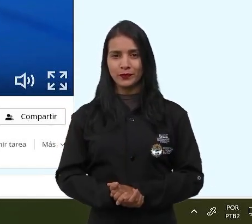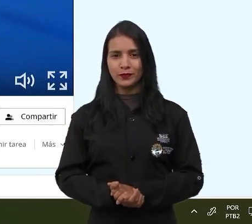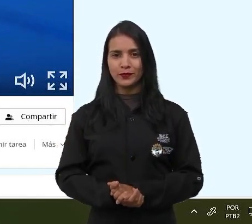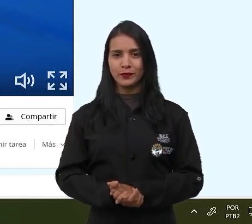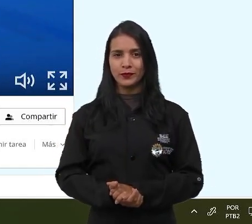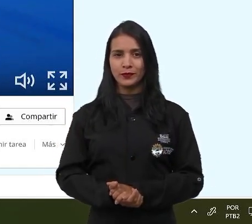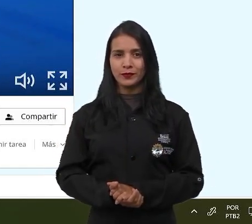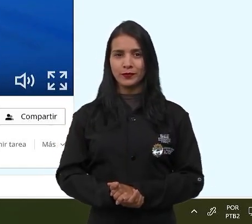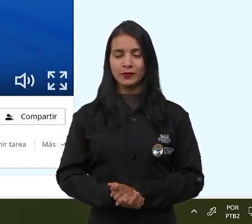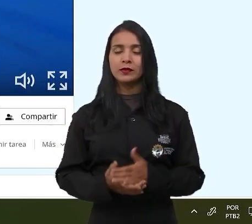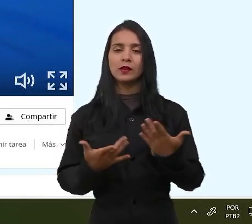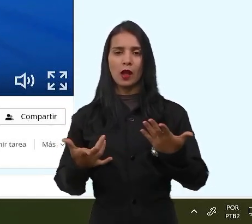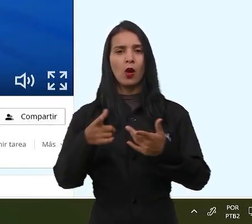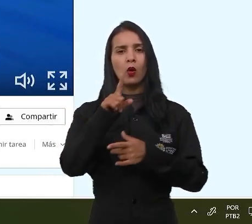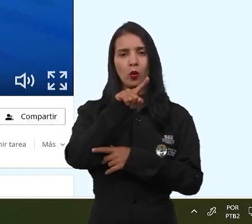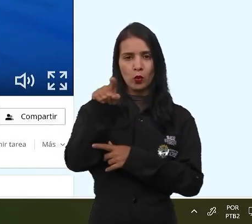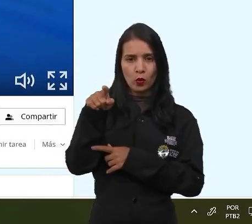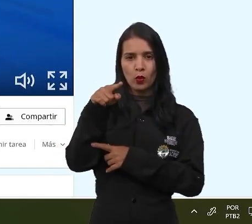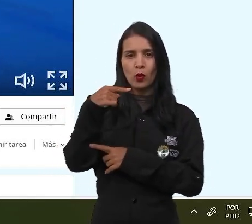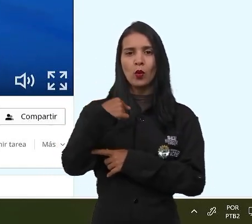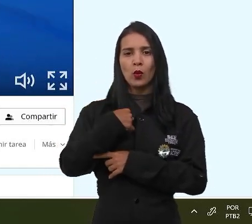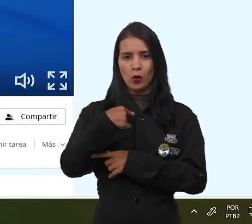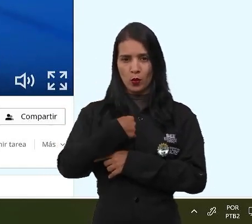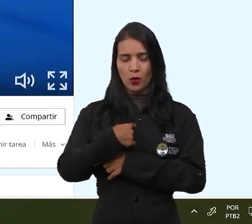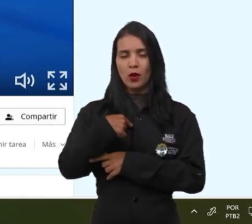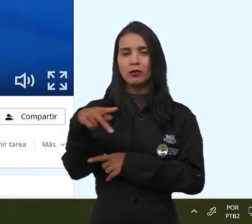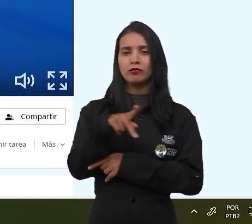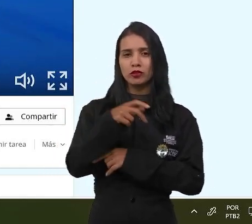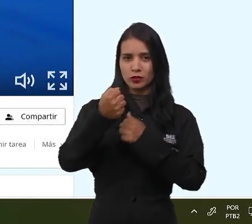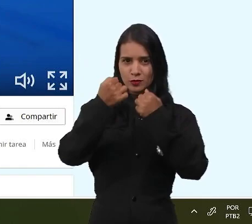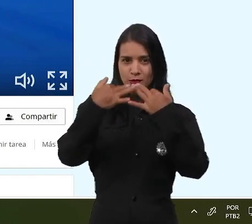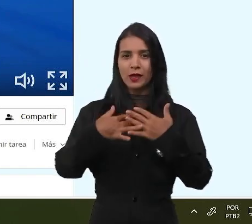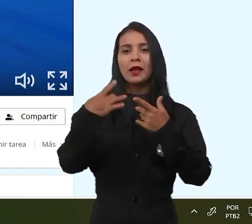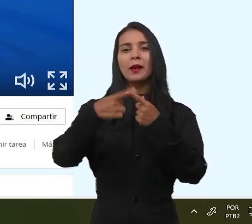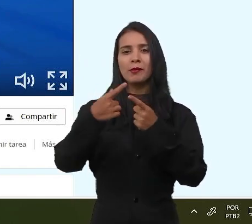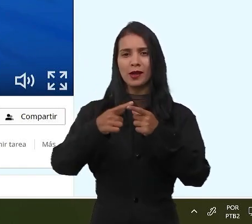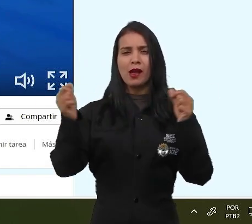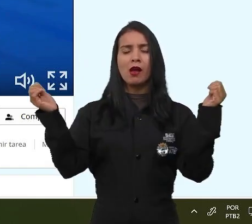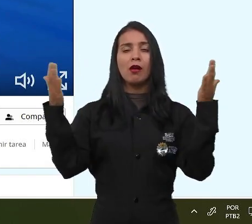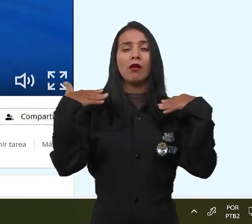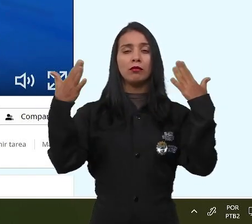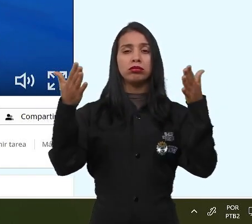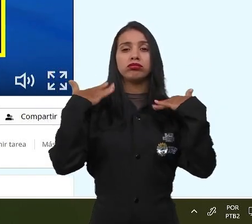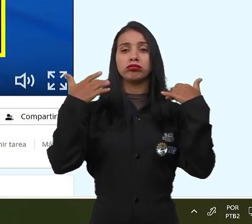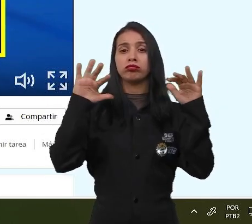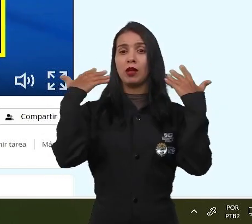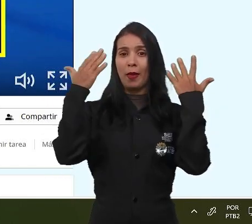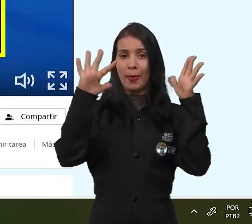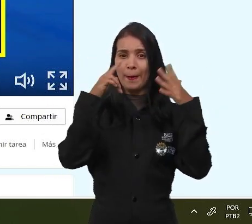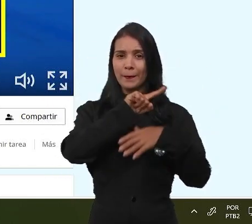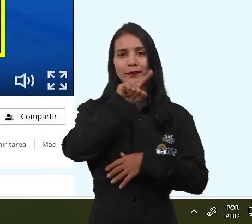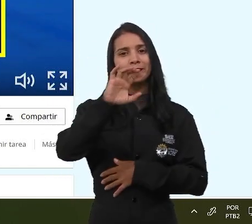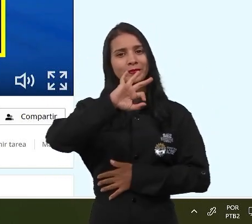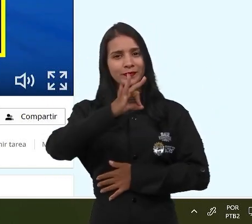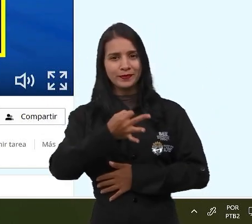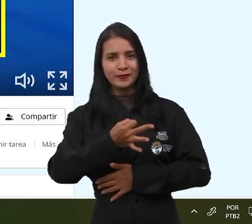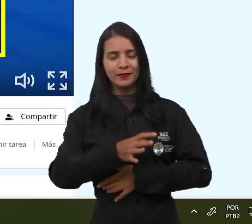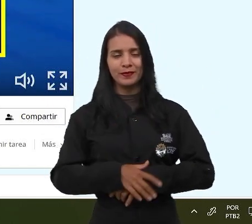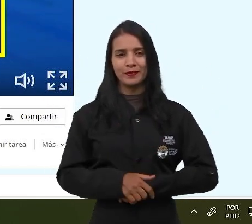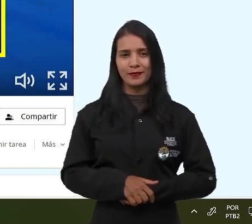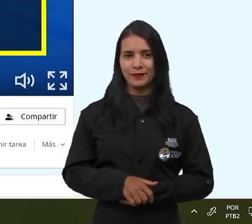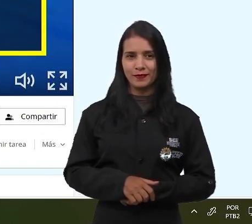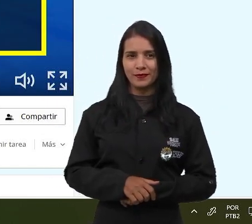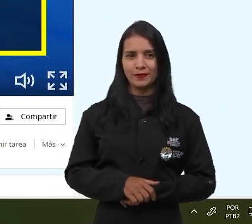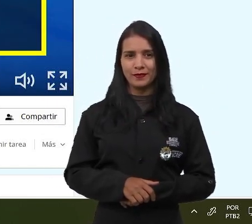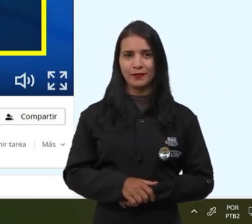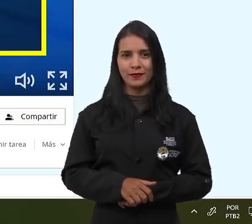muito calor, o senhor disse lá no slide, exatamente. Parabéns para você que acertou. Aí,